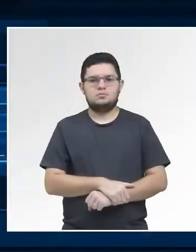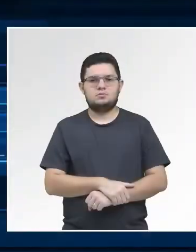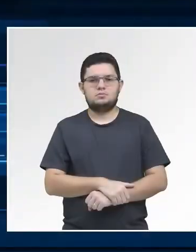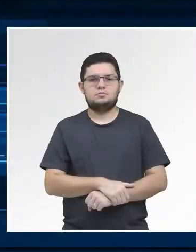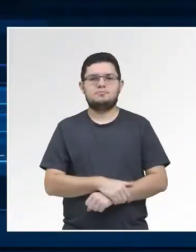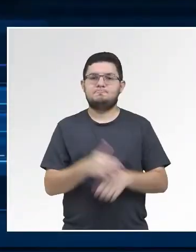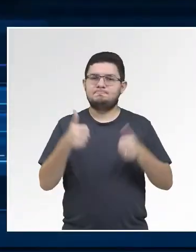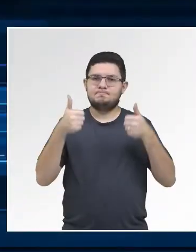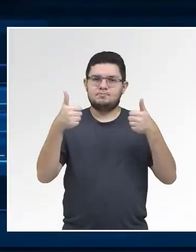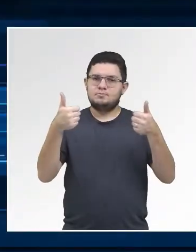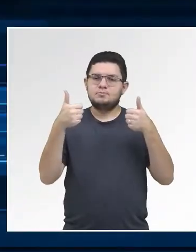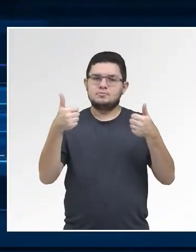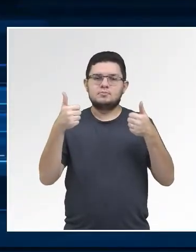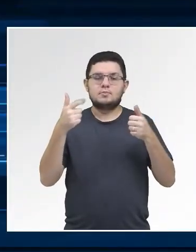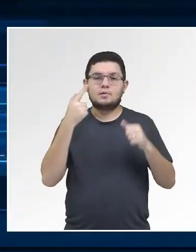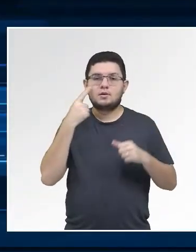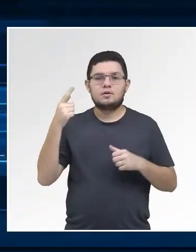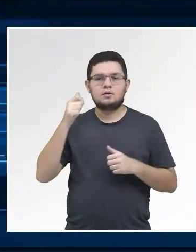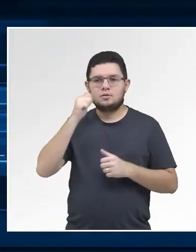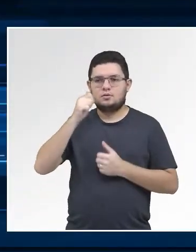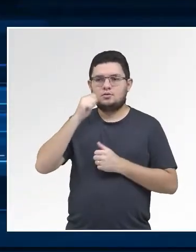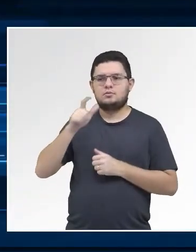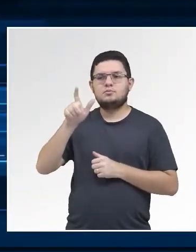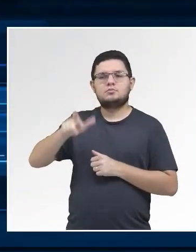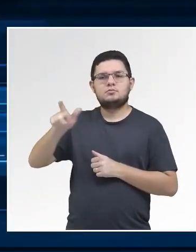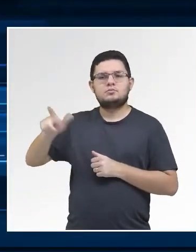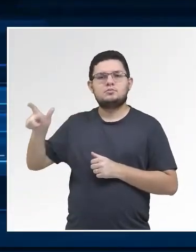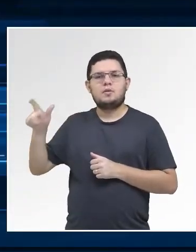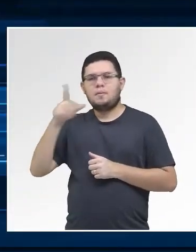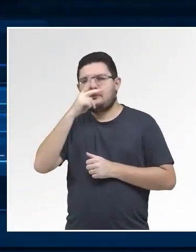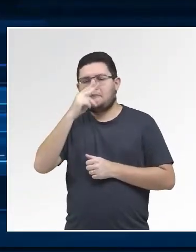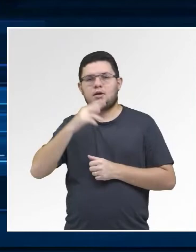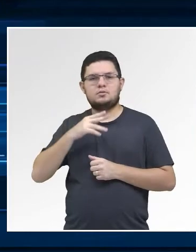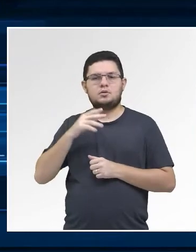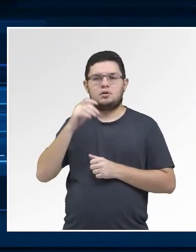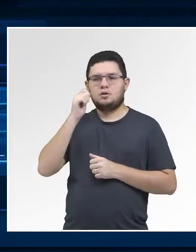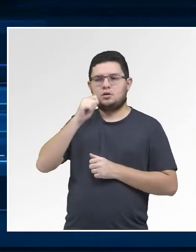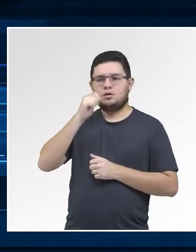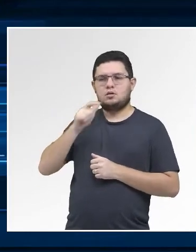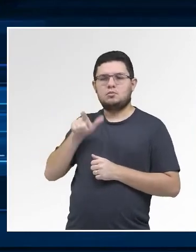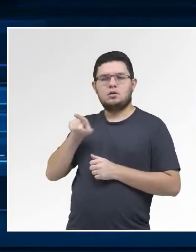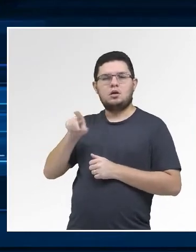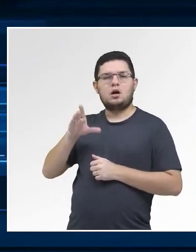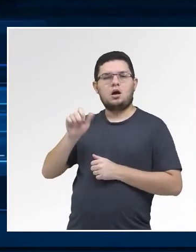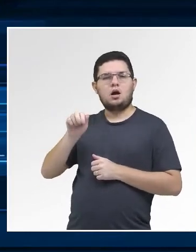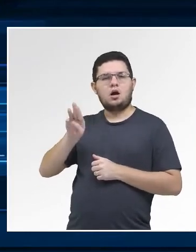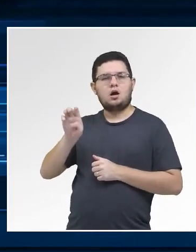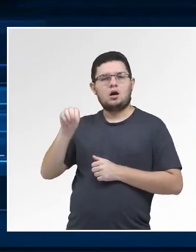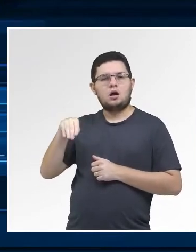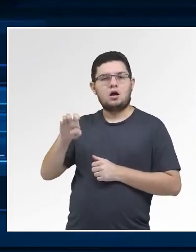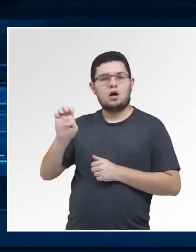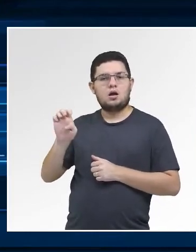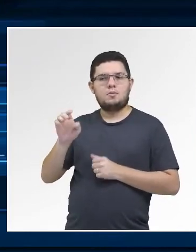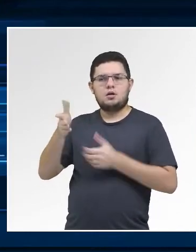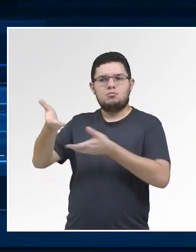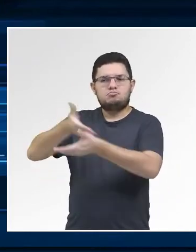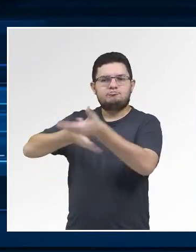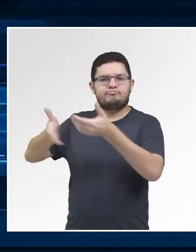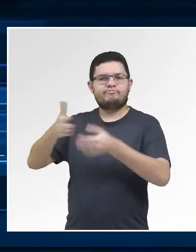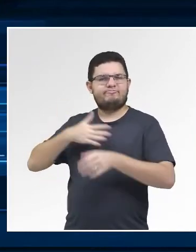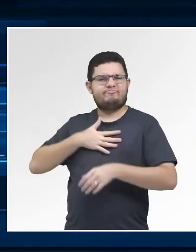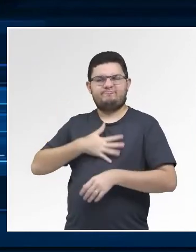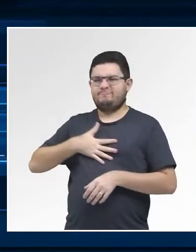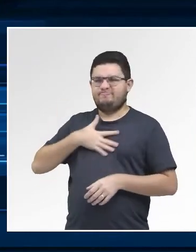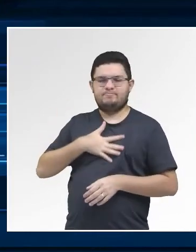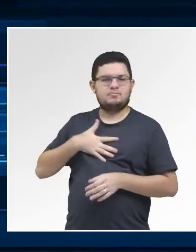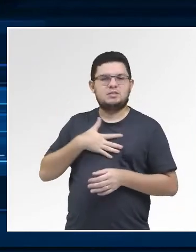Muito bem, então as personagens ali estavam insatisfeitas com a colega Carmen, né, que é a coordenadora, no caso, a líder, né, da turma,